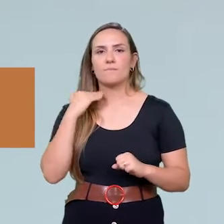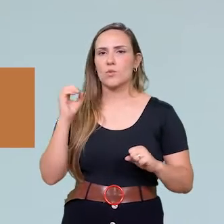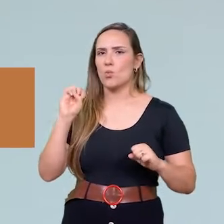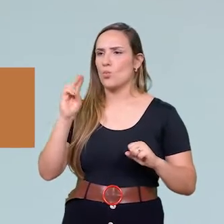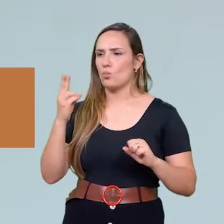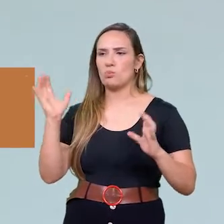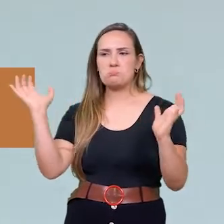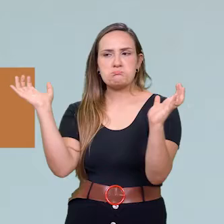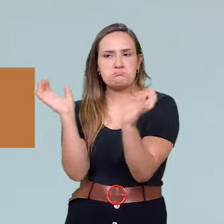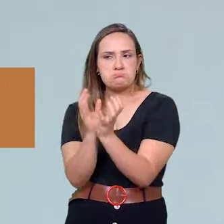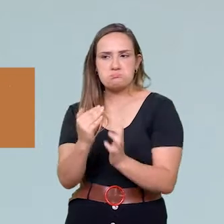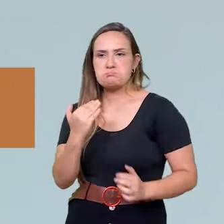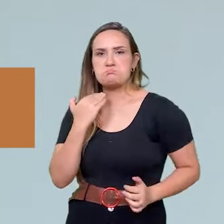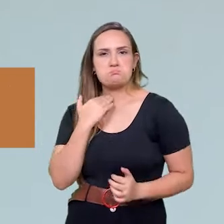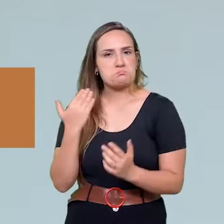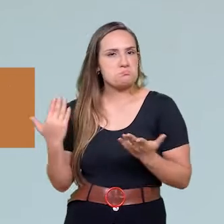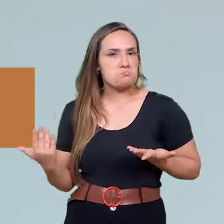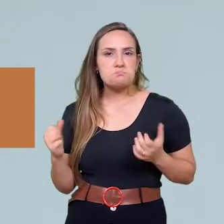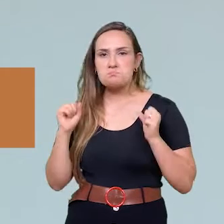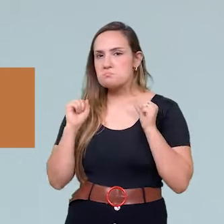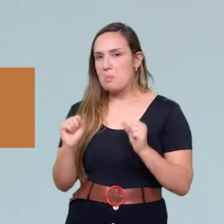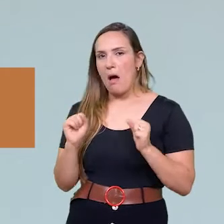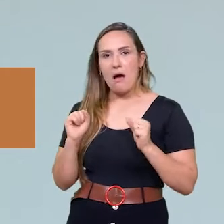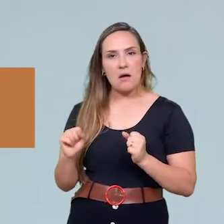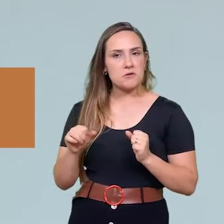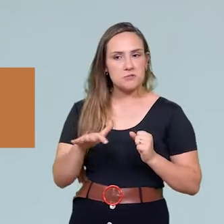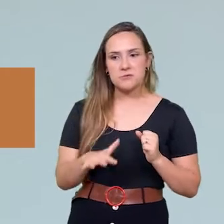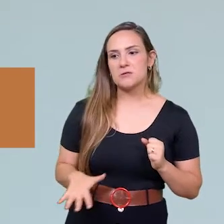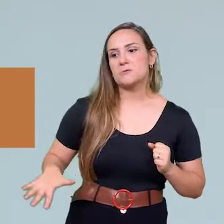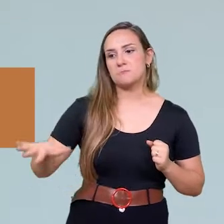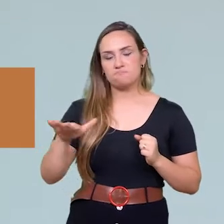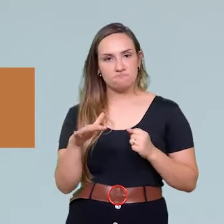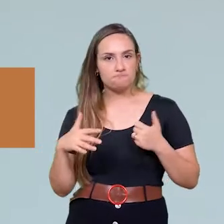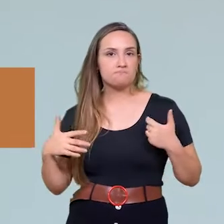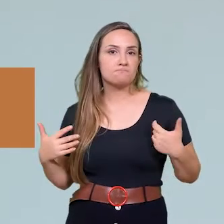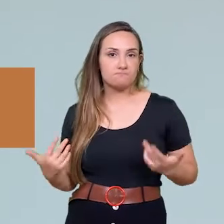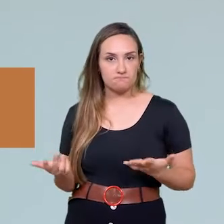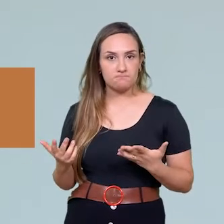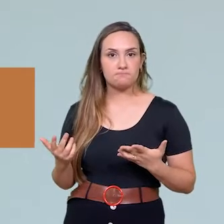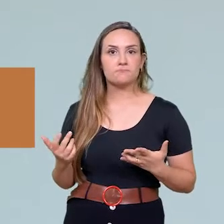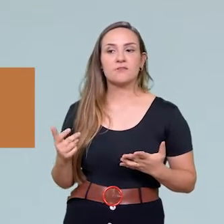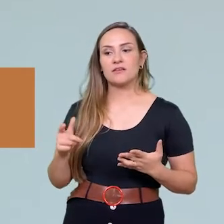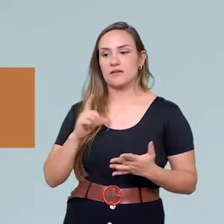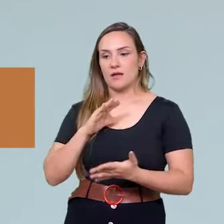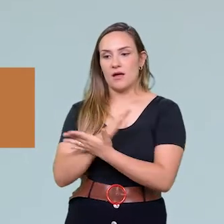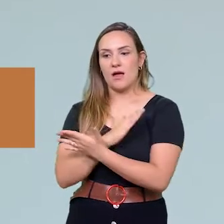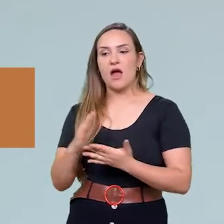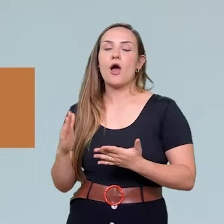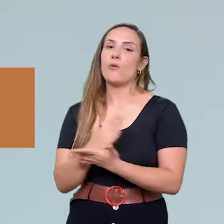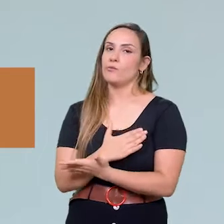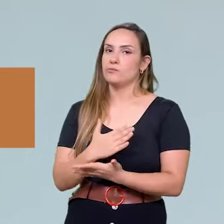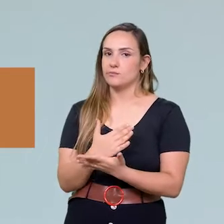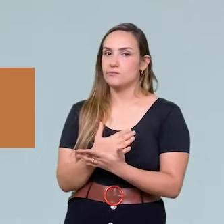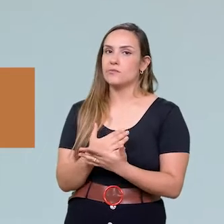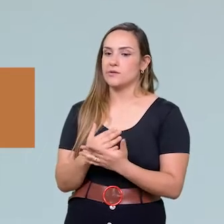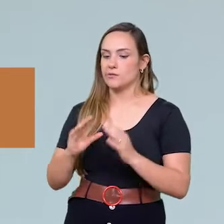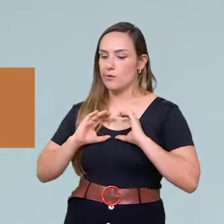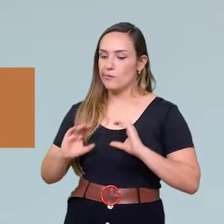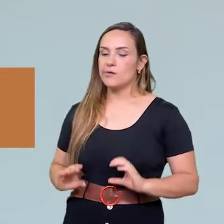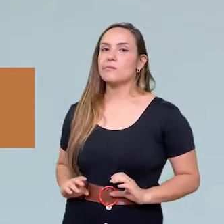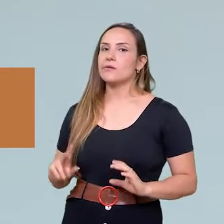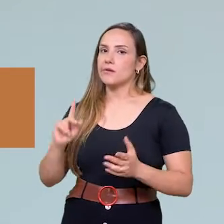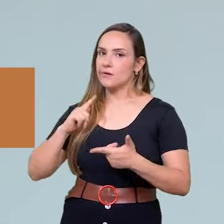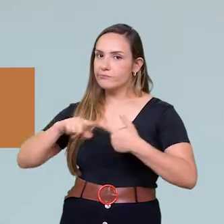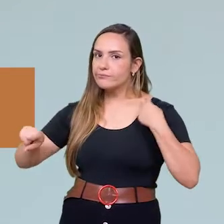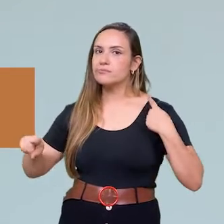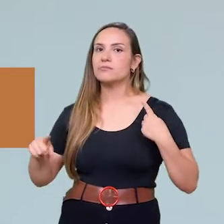fornecedor, uma entidade, uma empresa, ou às vezes é um segmento que adota determinadas práticas